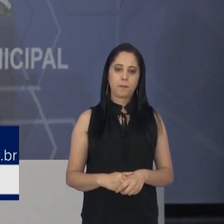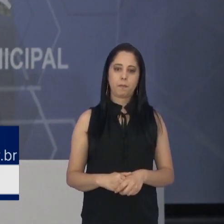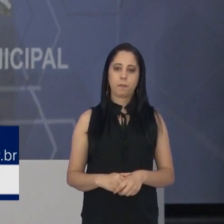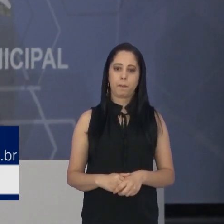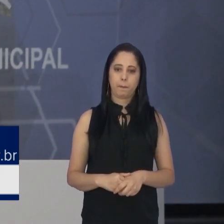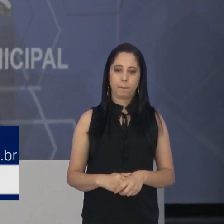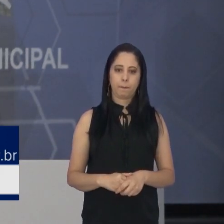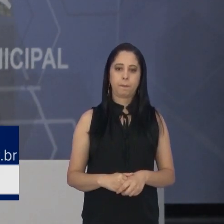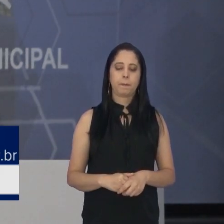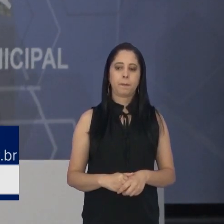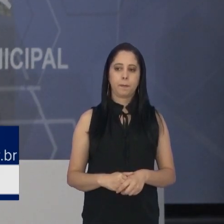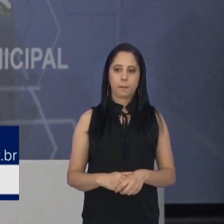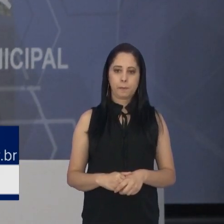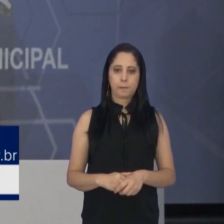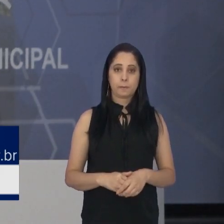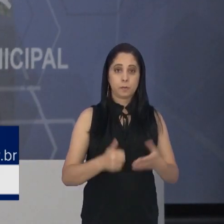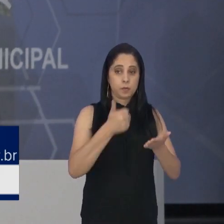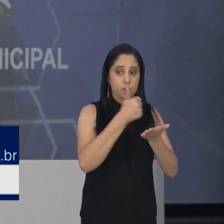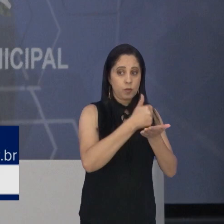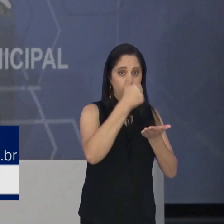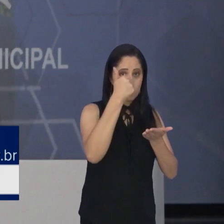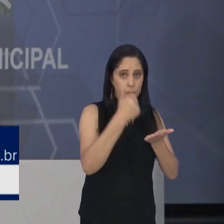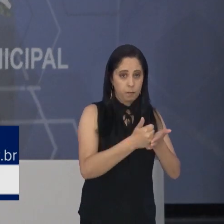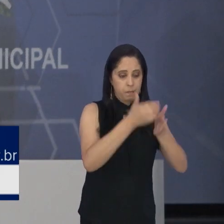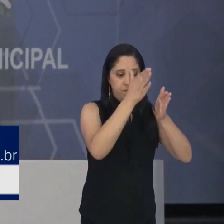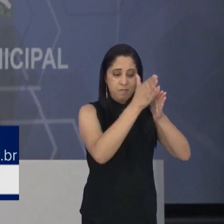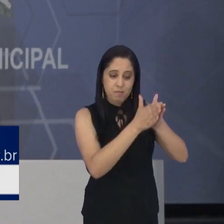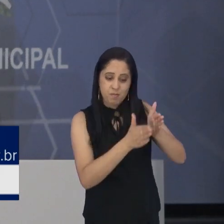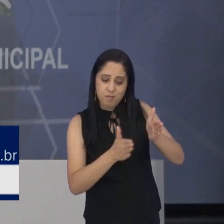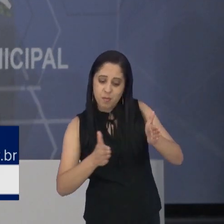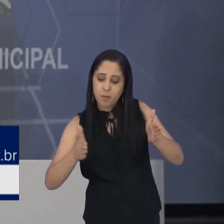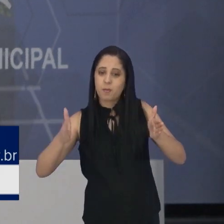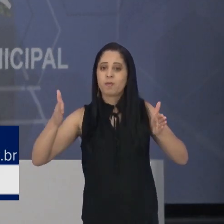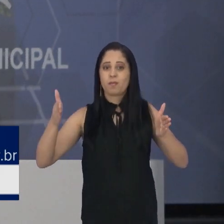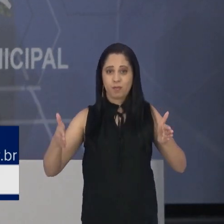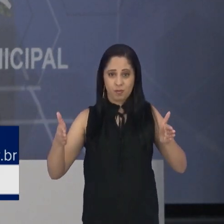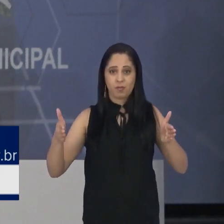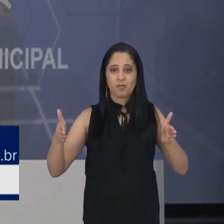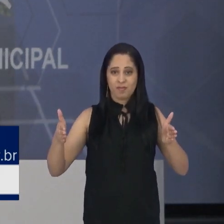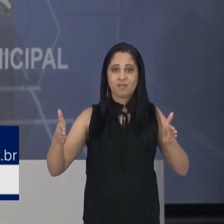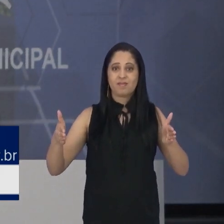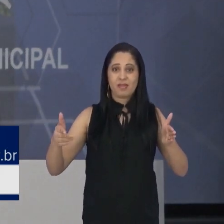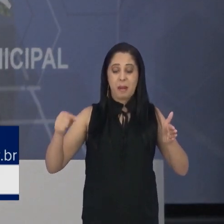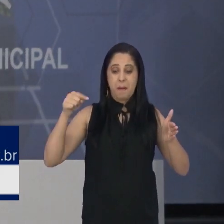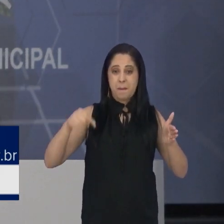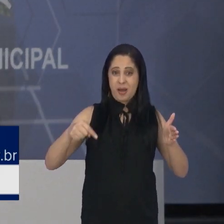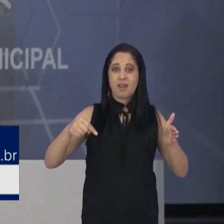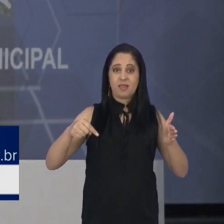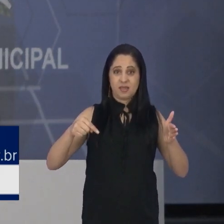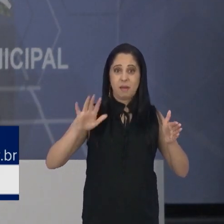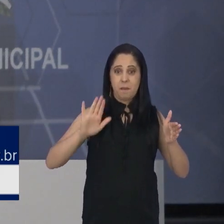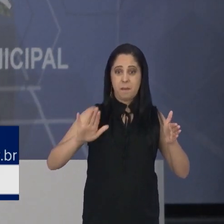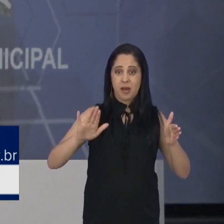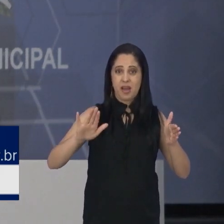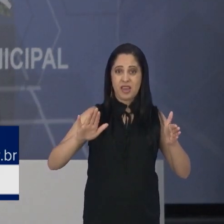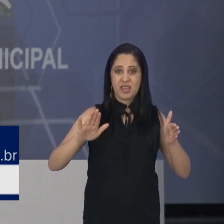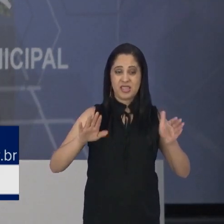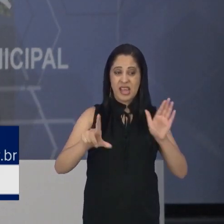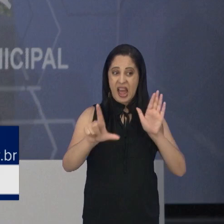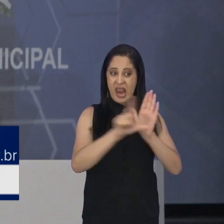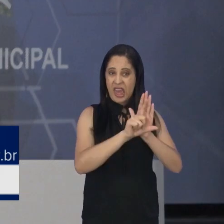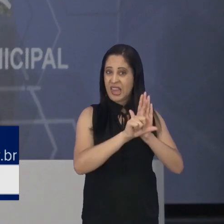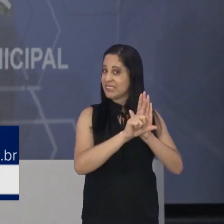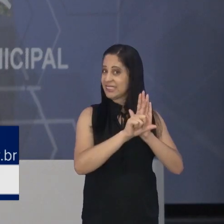Última prorrogação do contrato de ônibus em São José não teve respaldo em lei